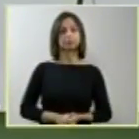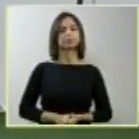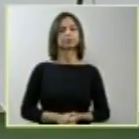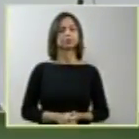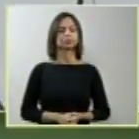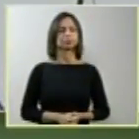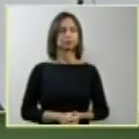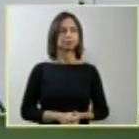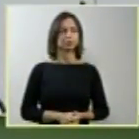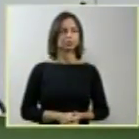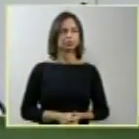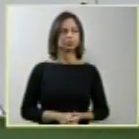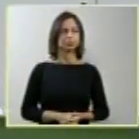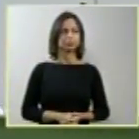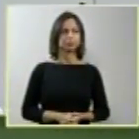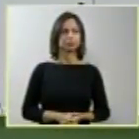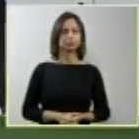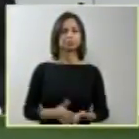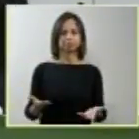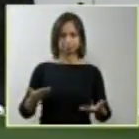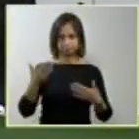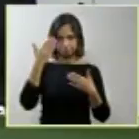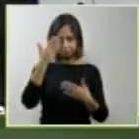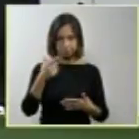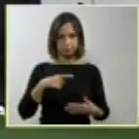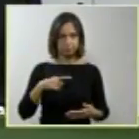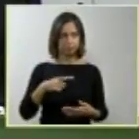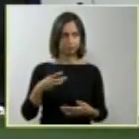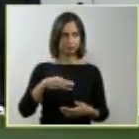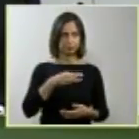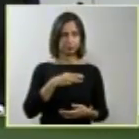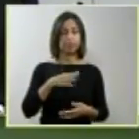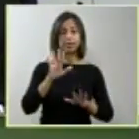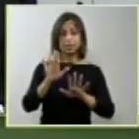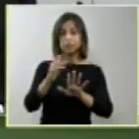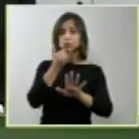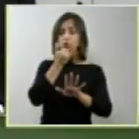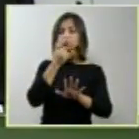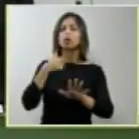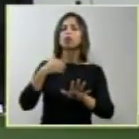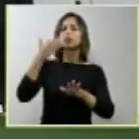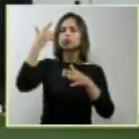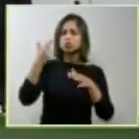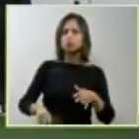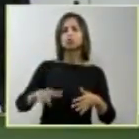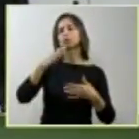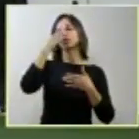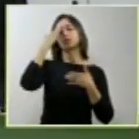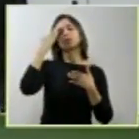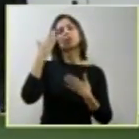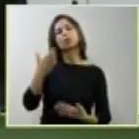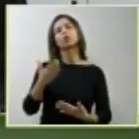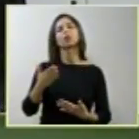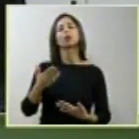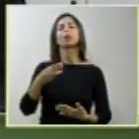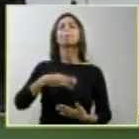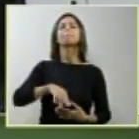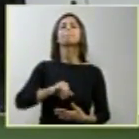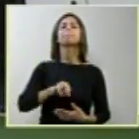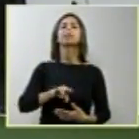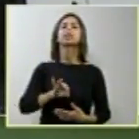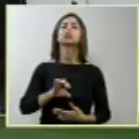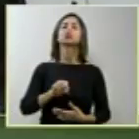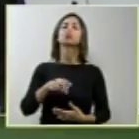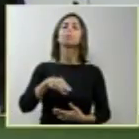Excelentíssimo senhor ministro Marco Aurélio, excelentíssimo agradeço, senhor. Agradeço mais uma vez, né, a presença do ministro Menezes de